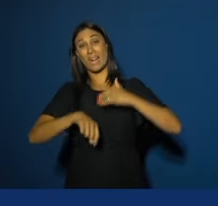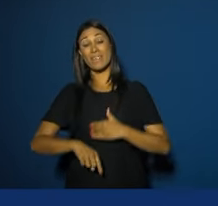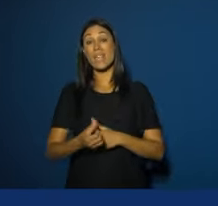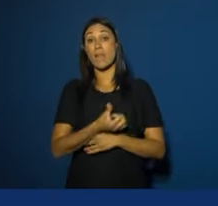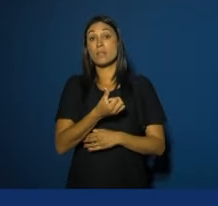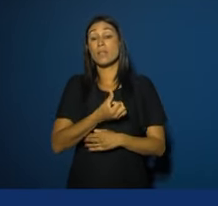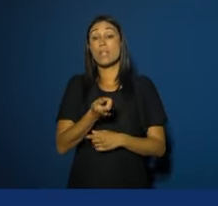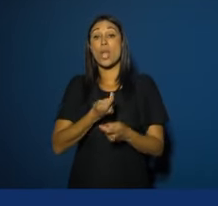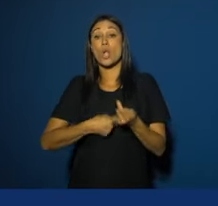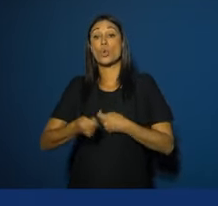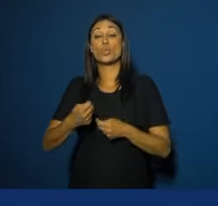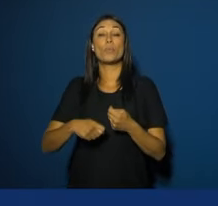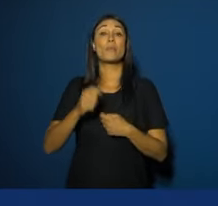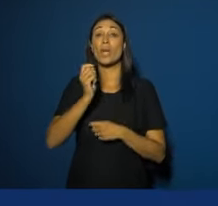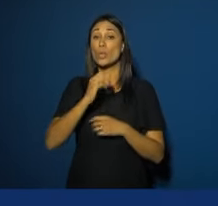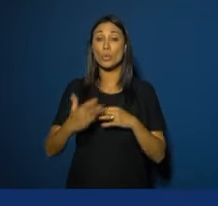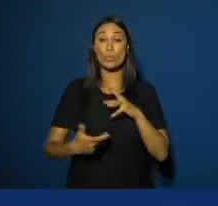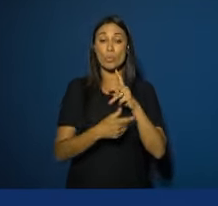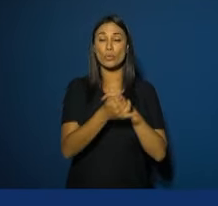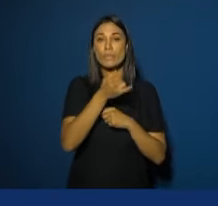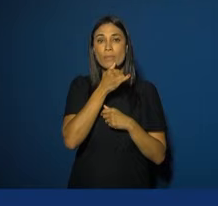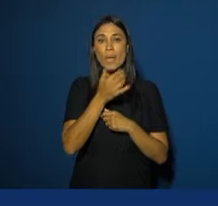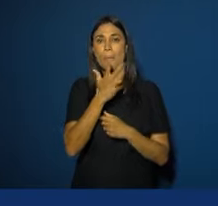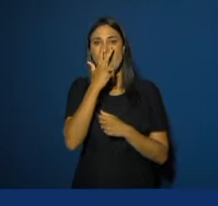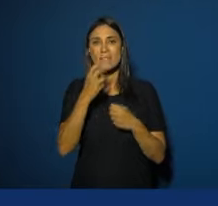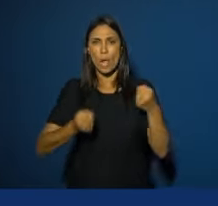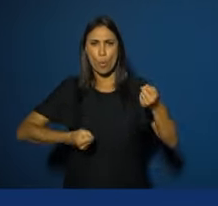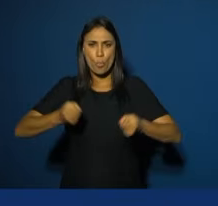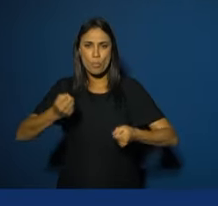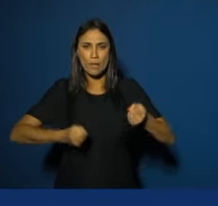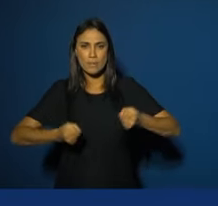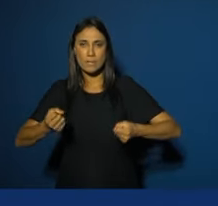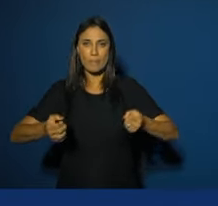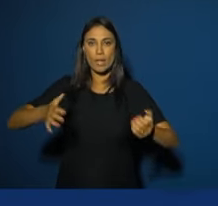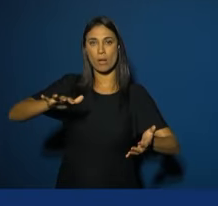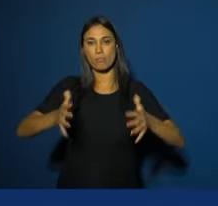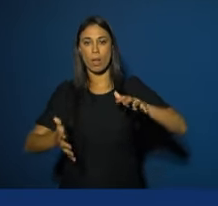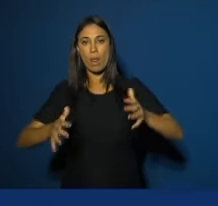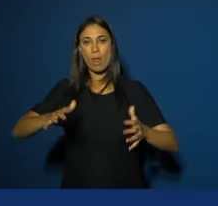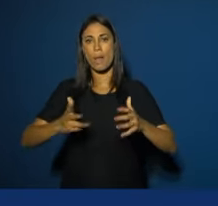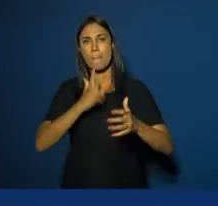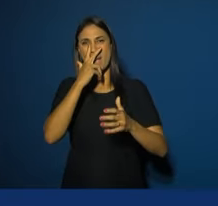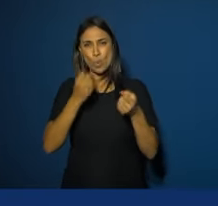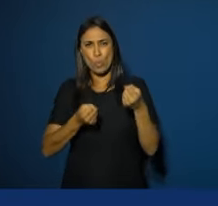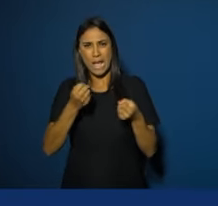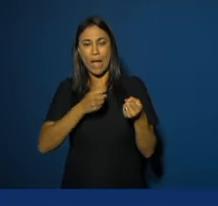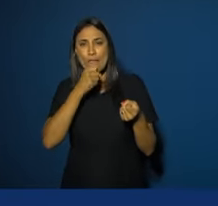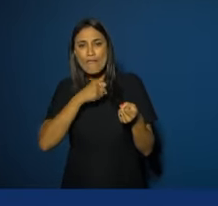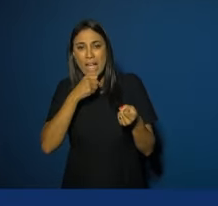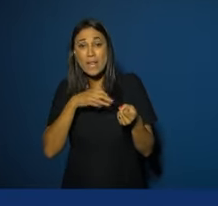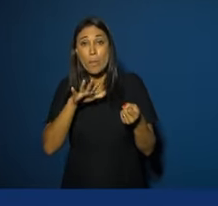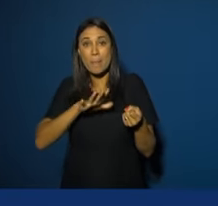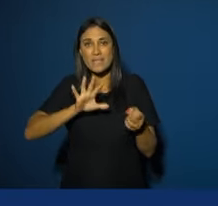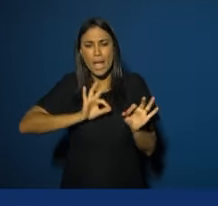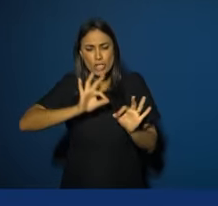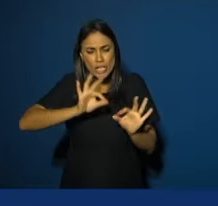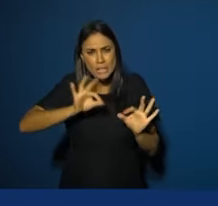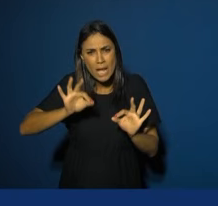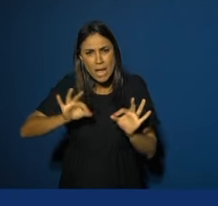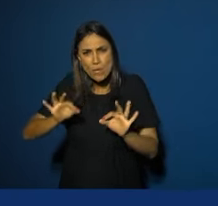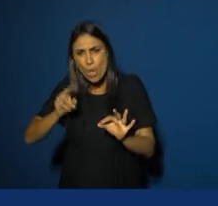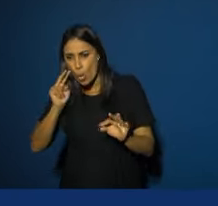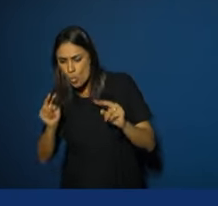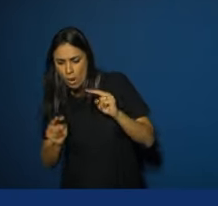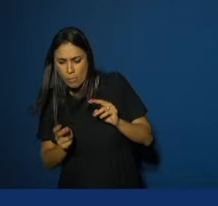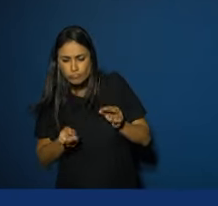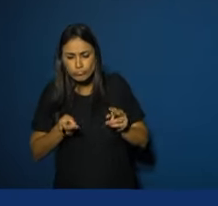mundo é que ele vive balançando feito uma Kombi velha sabe quando o banco tá solto por dentro dentro mas se apertar os parafusos olhar o